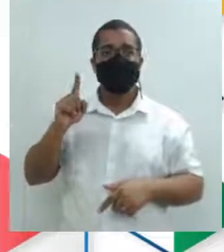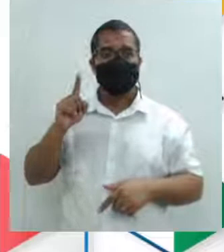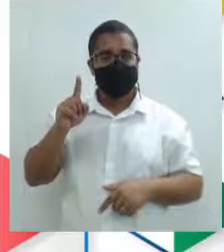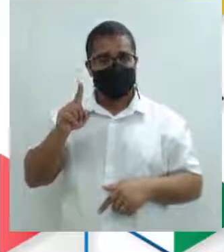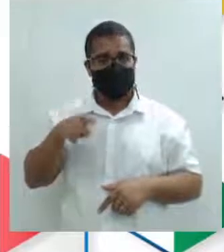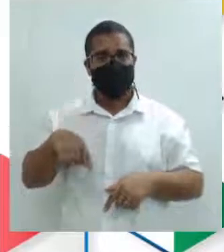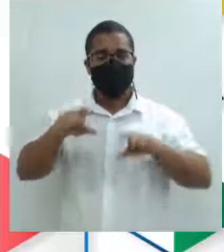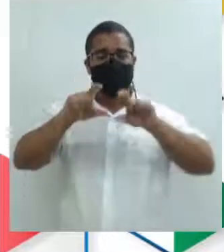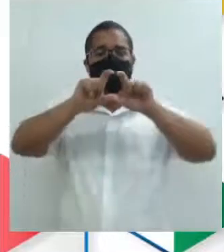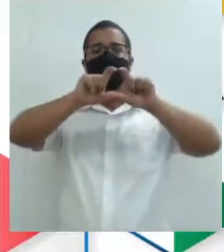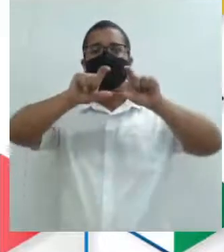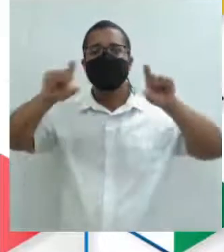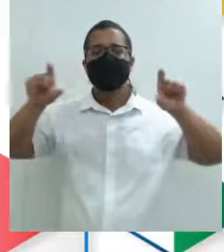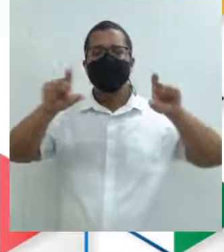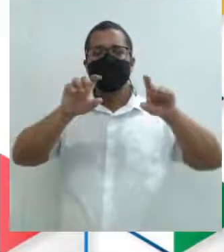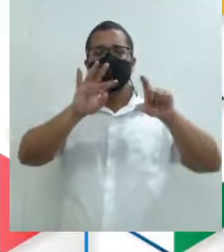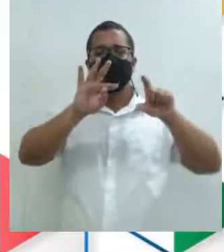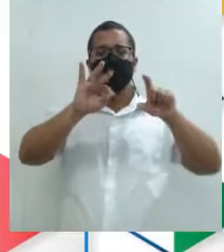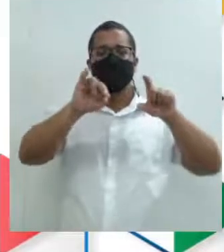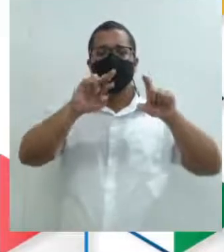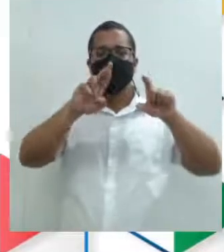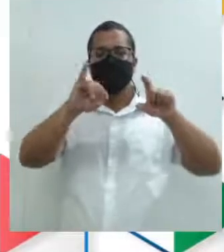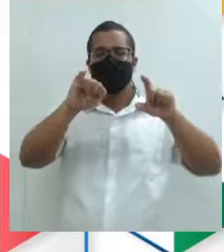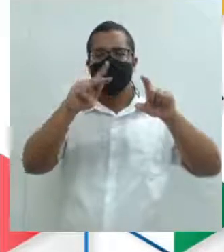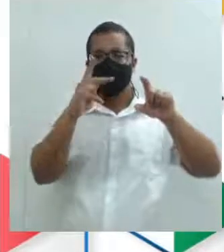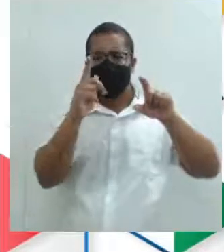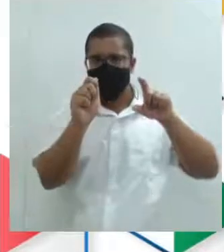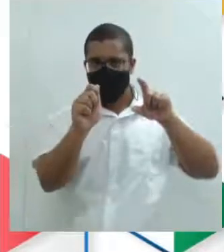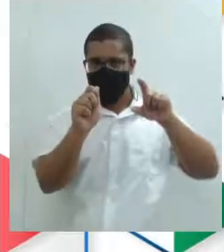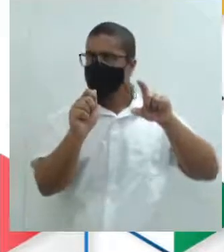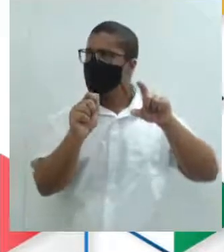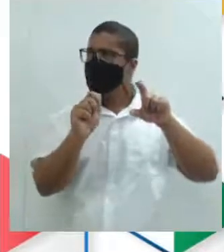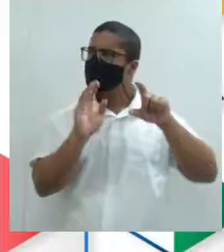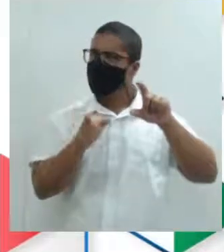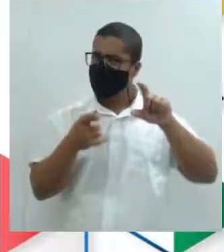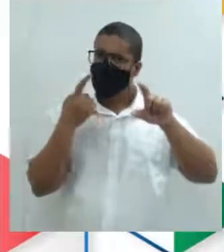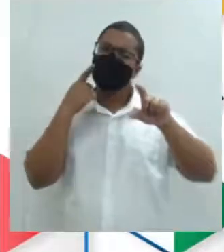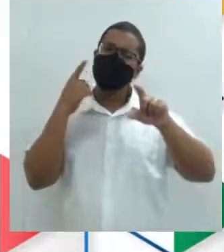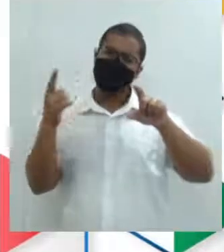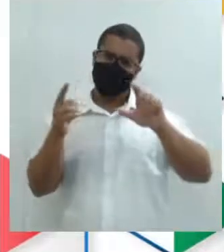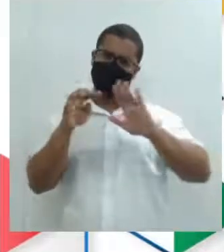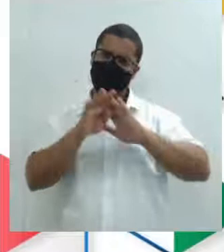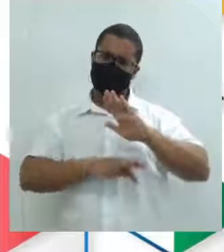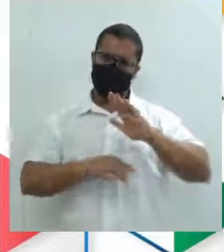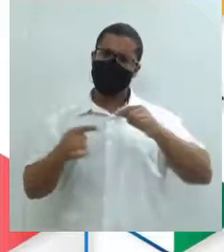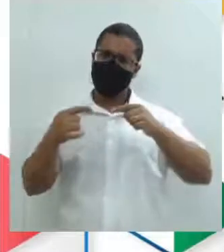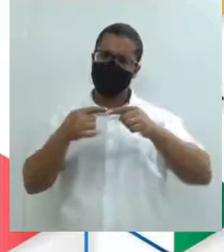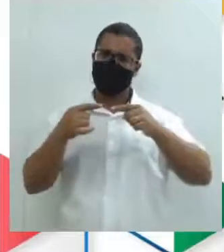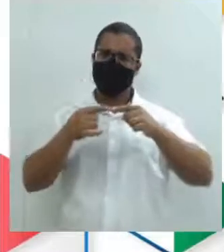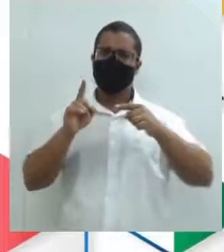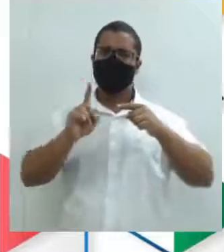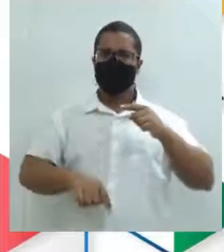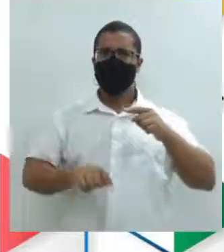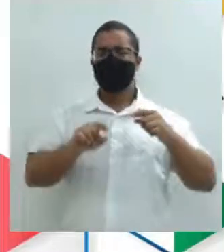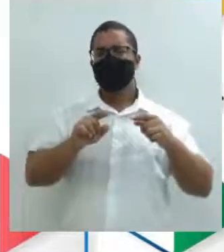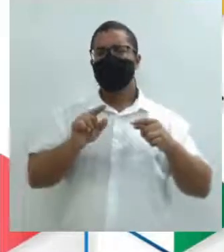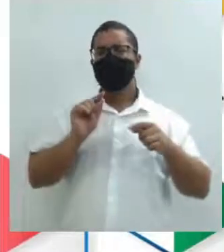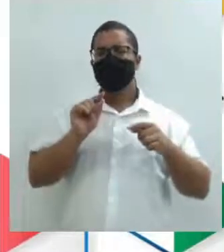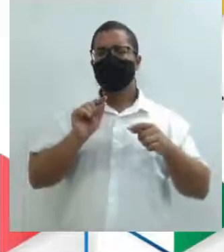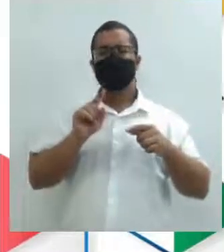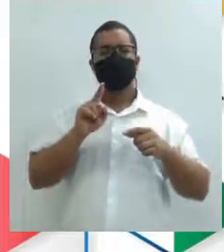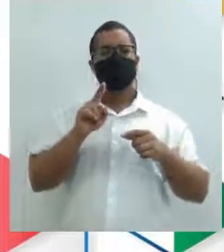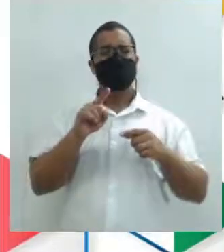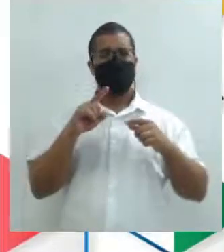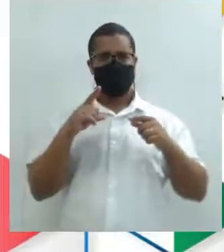uma tirinha, certo? Vocês já devem ter visto esse gênero textual, que é um gênero textual